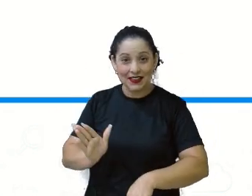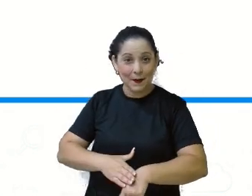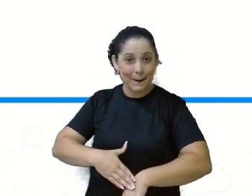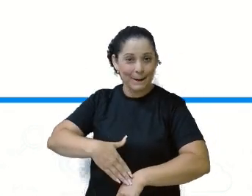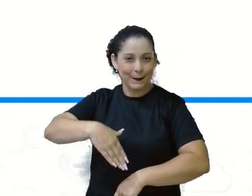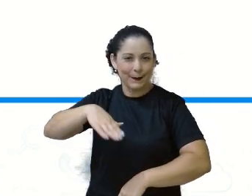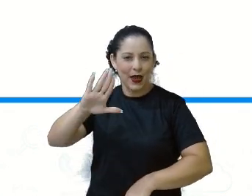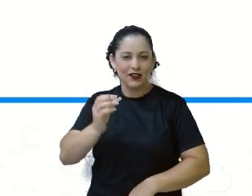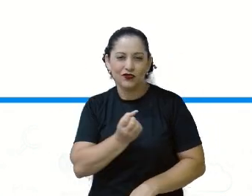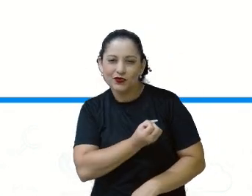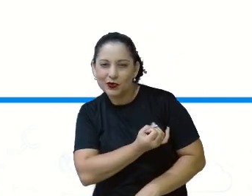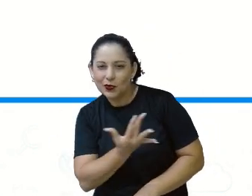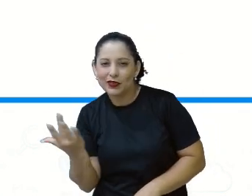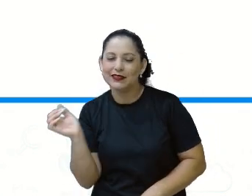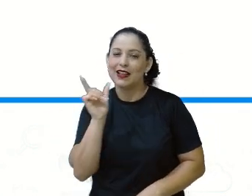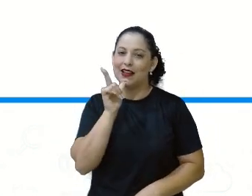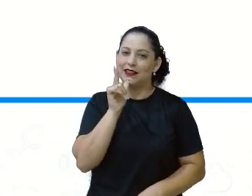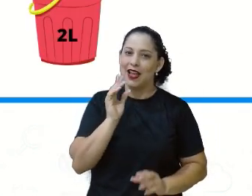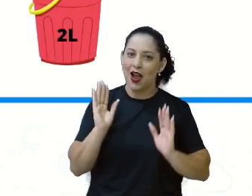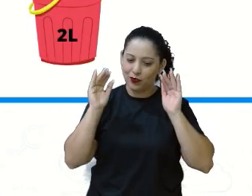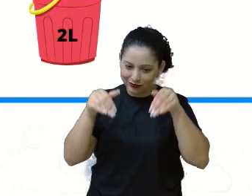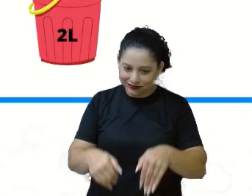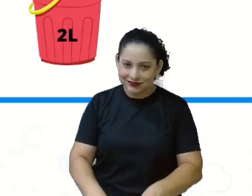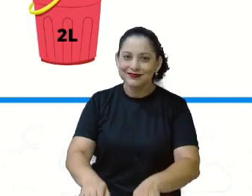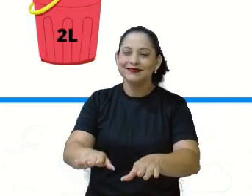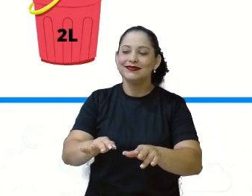capacidade líquida. Muito bom.